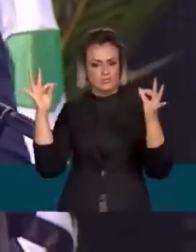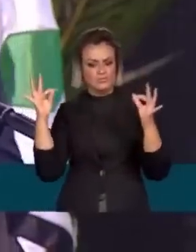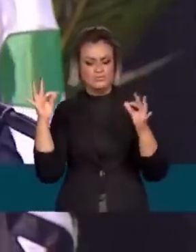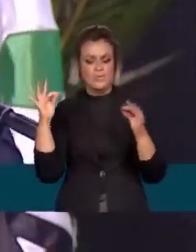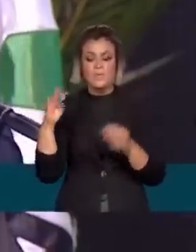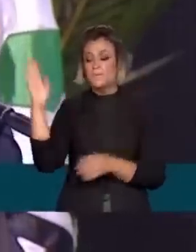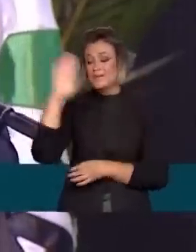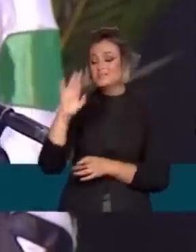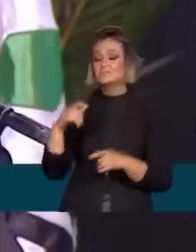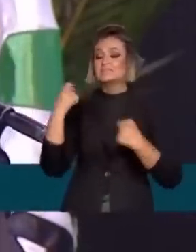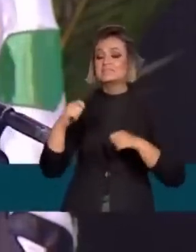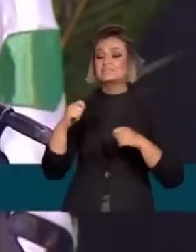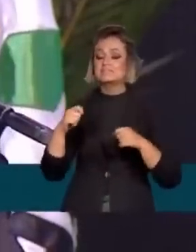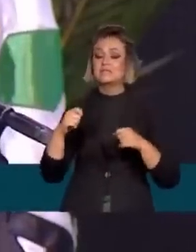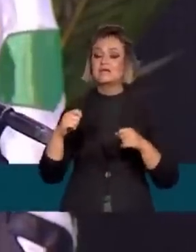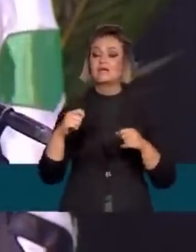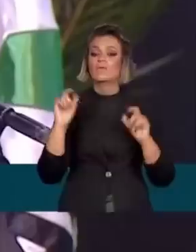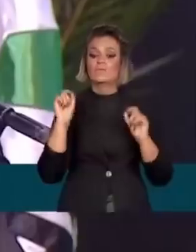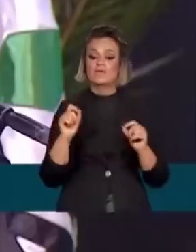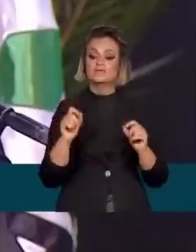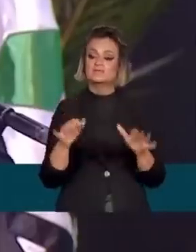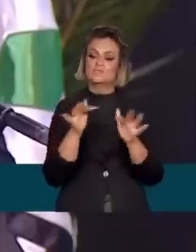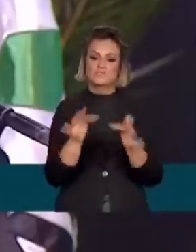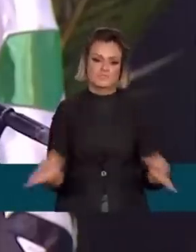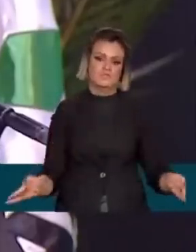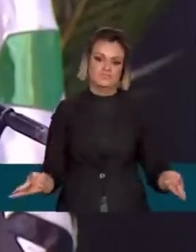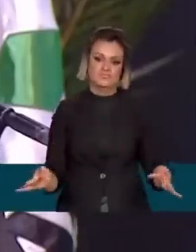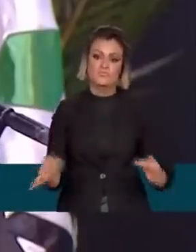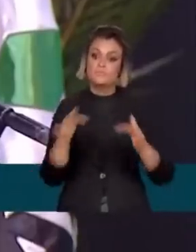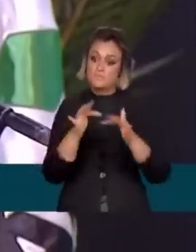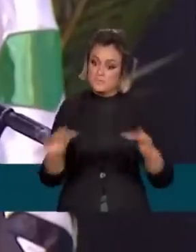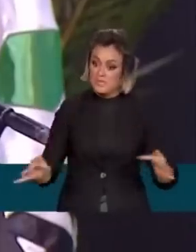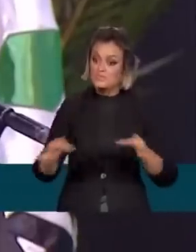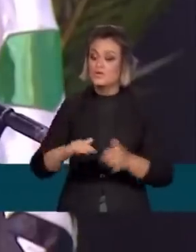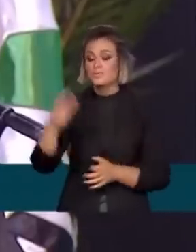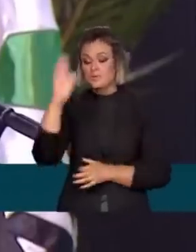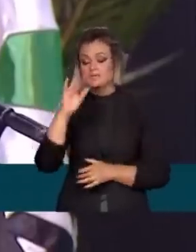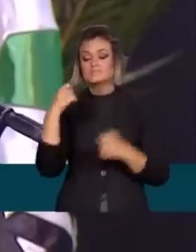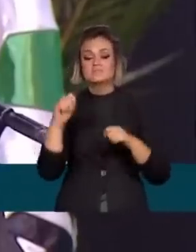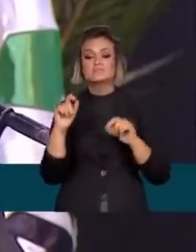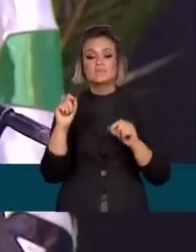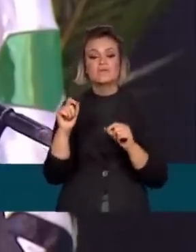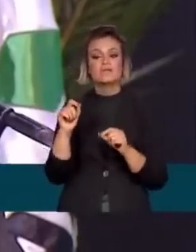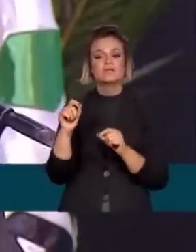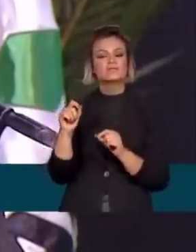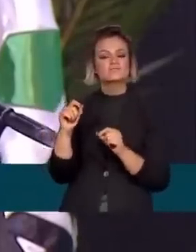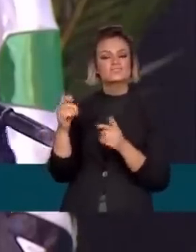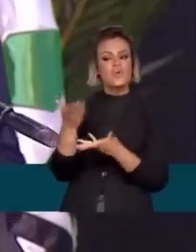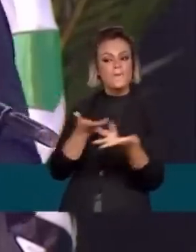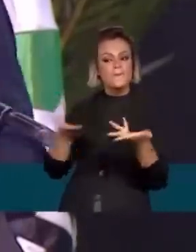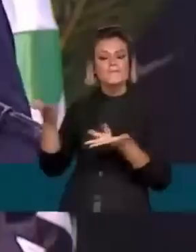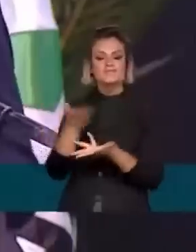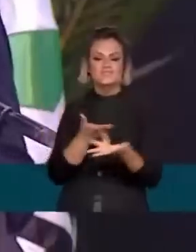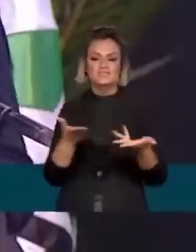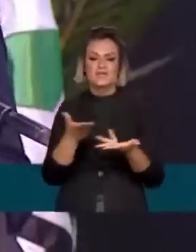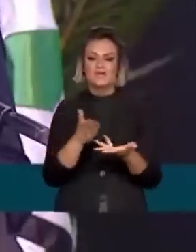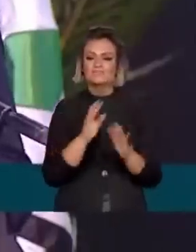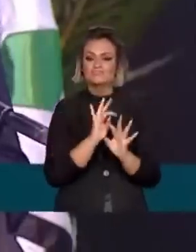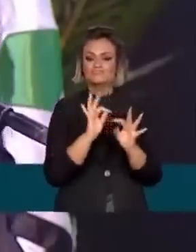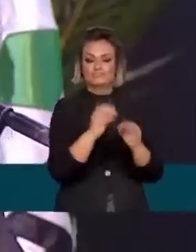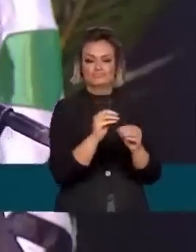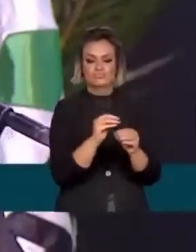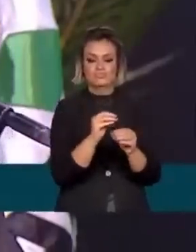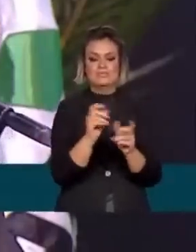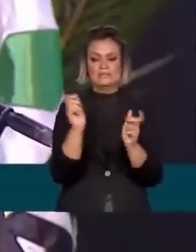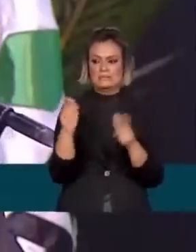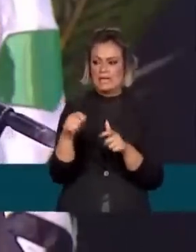o Brasil tem que ter a grandeza de ser humilde e o Brasil tem que ter a grandeza de compartilhar tudo aquilo